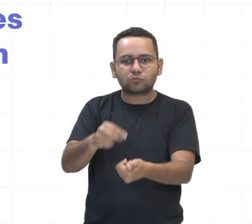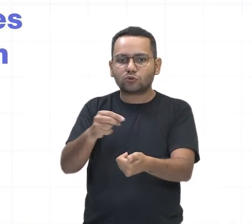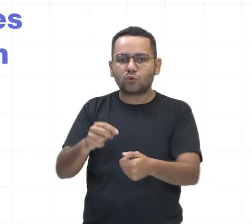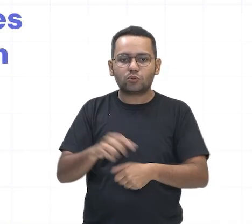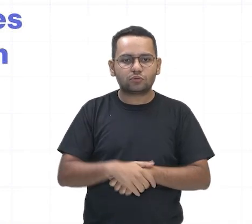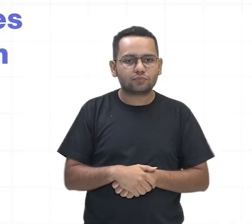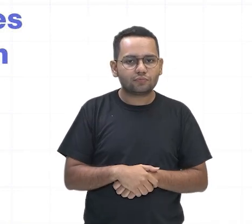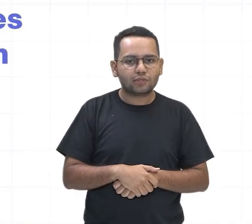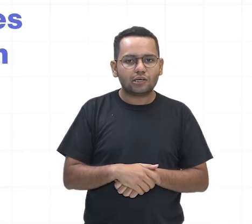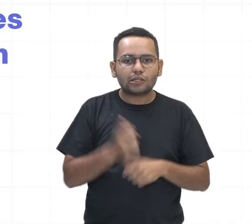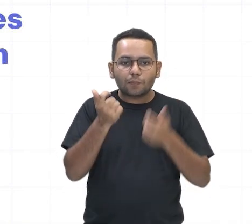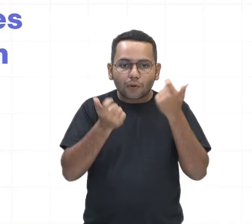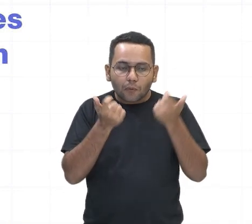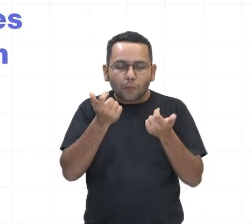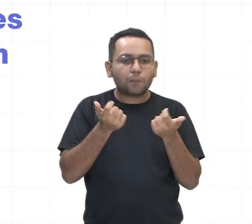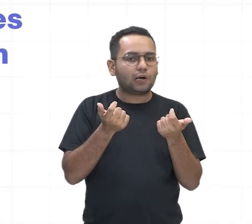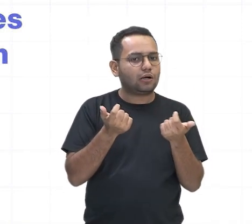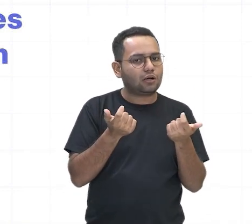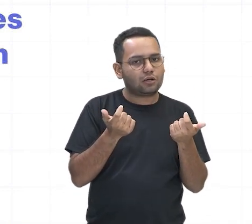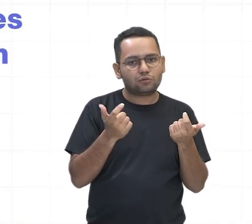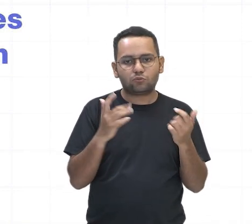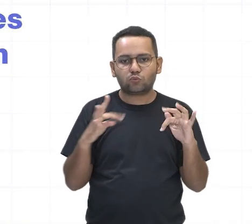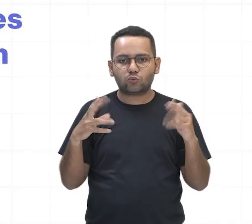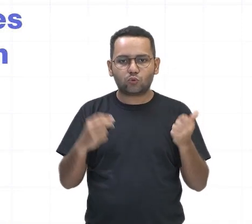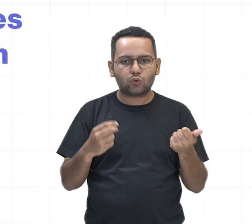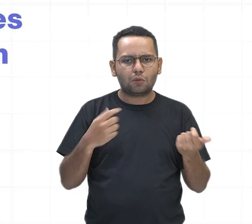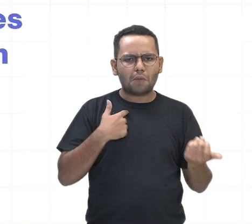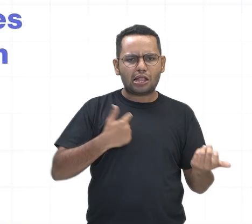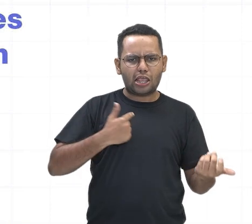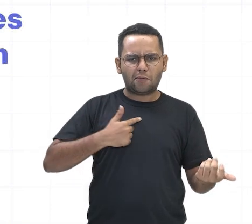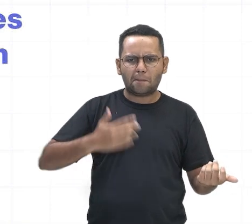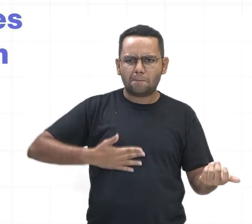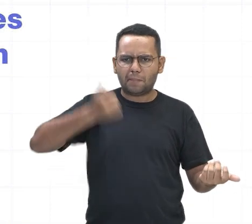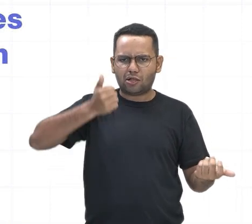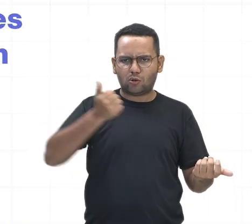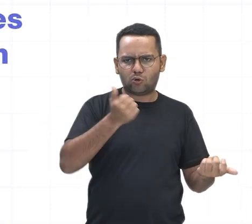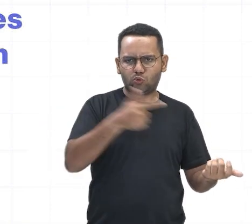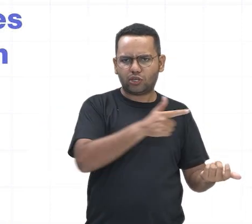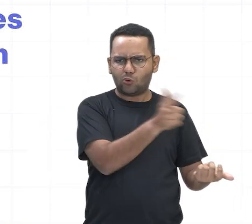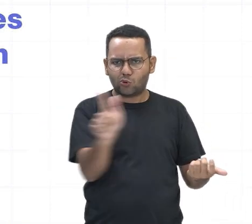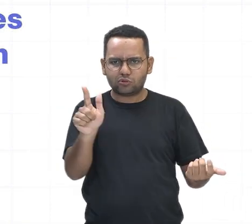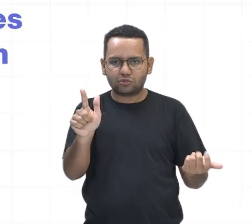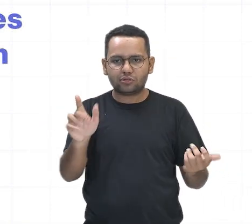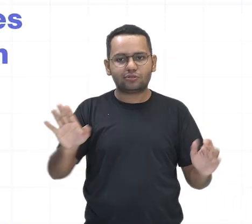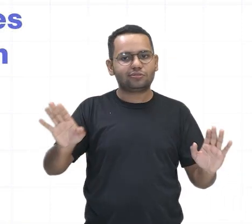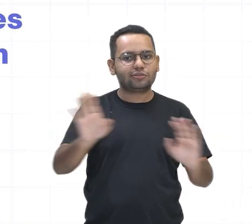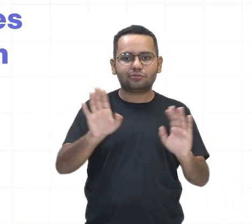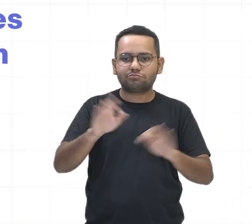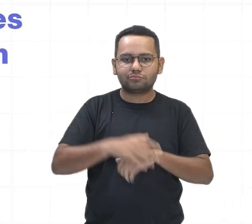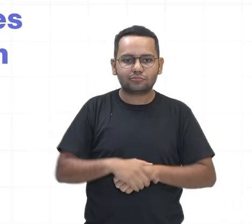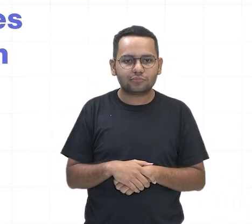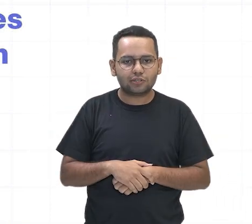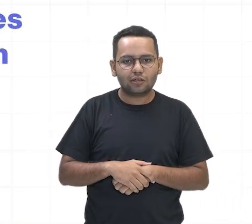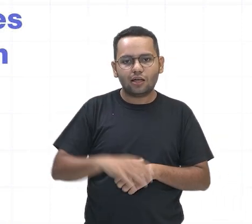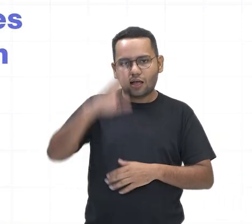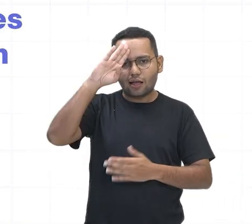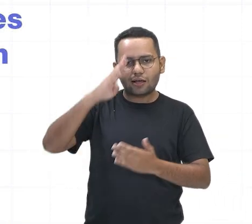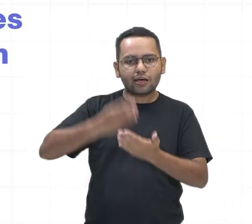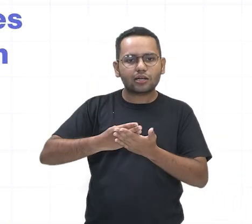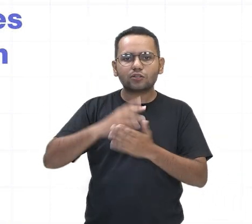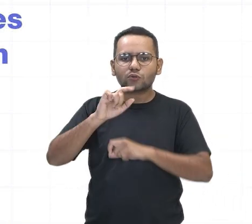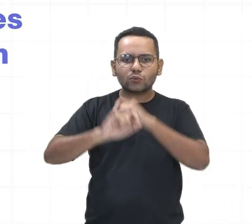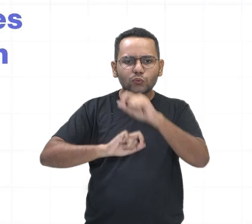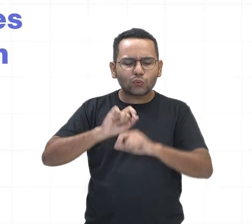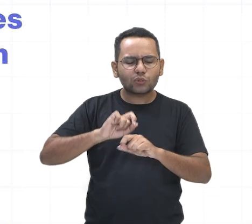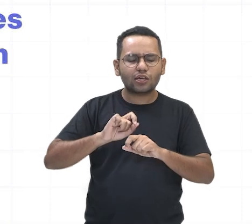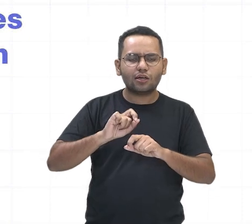nos consideramos melhores que outras pessoas, mas temos confiança que a sabedoria milenar de